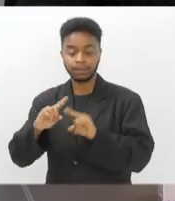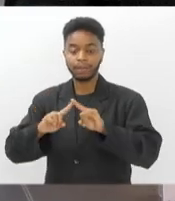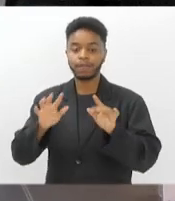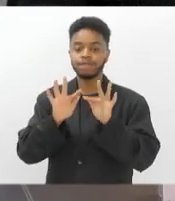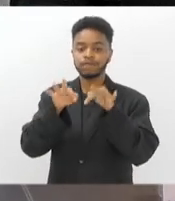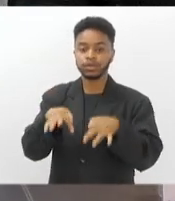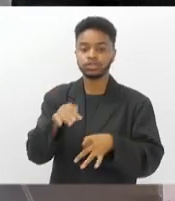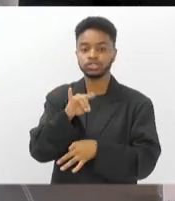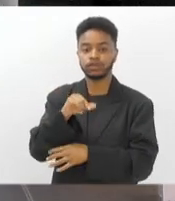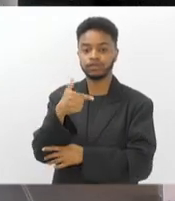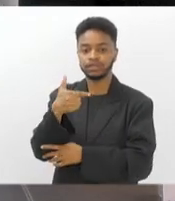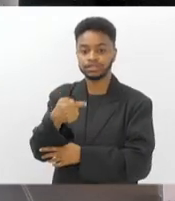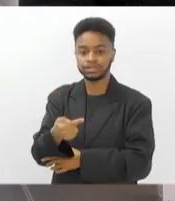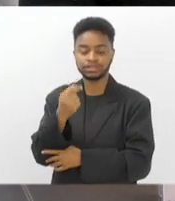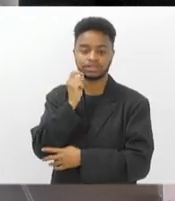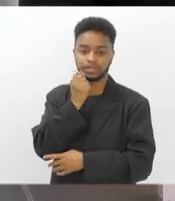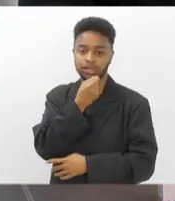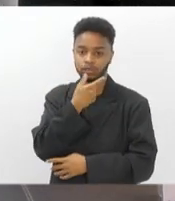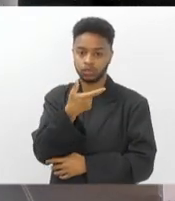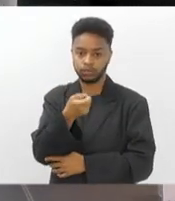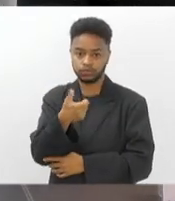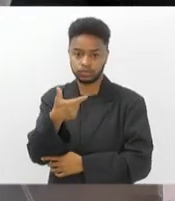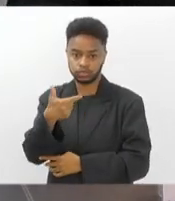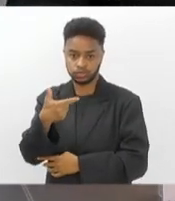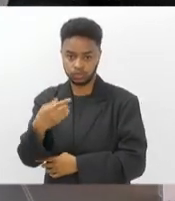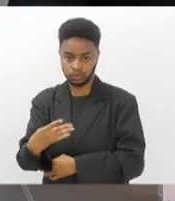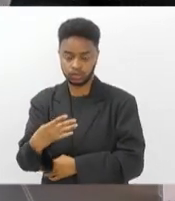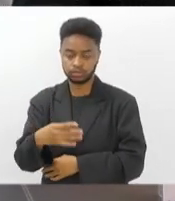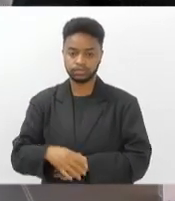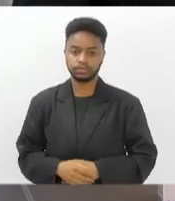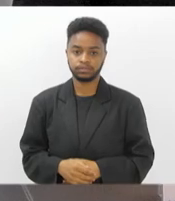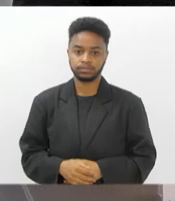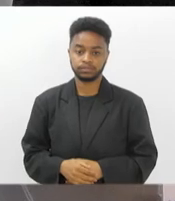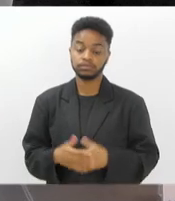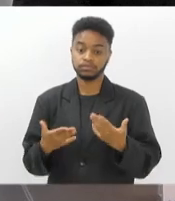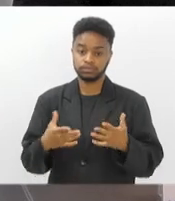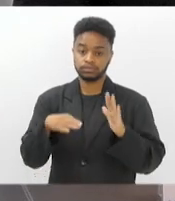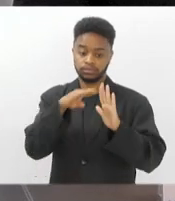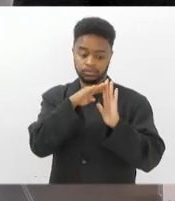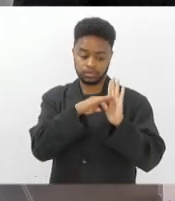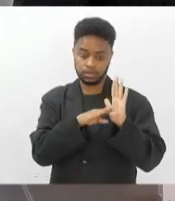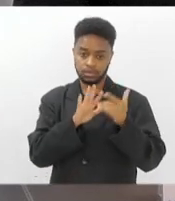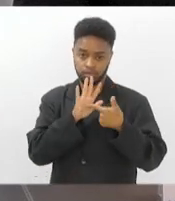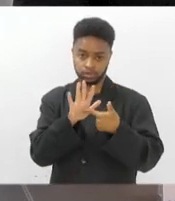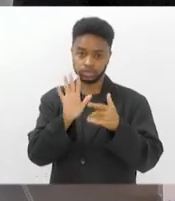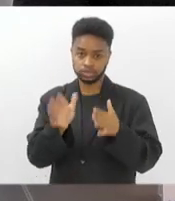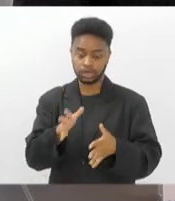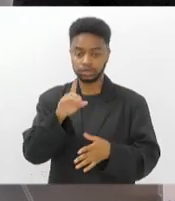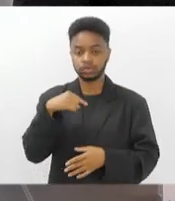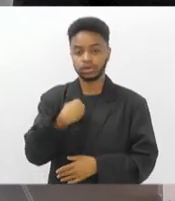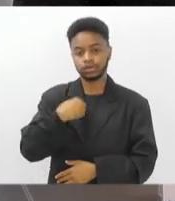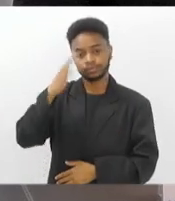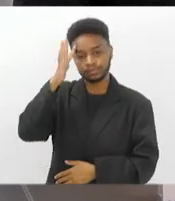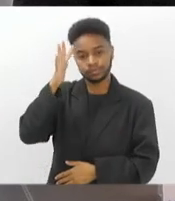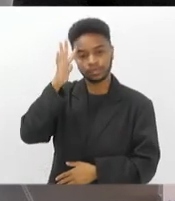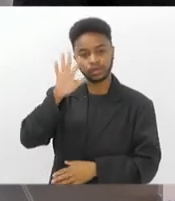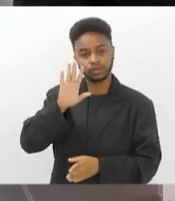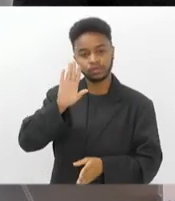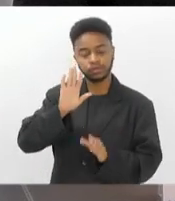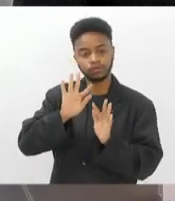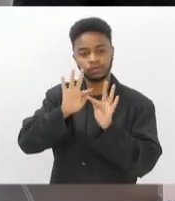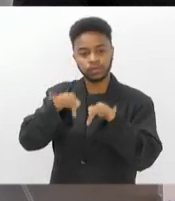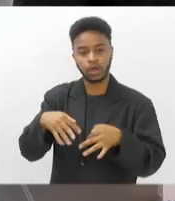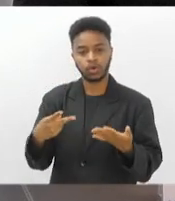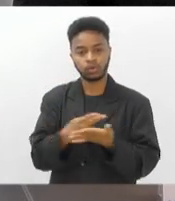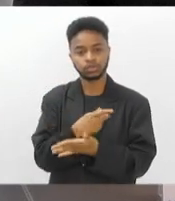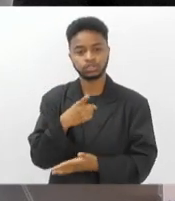27 de setembro de 2024 considerando-se as premissas acima estima-se que a conclusão dos trabalhos desta comissão ocorre 26 de